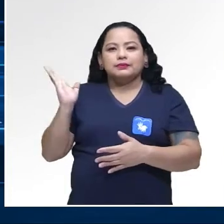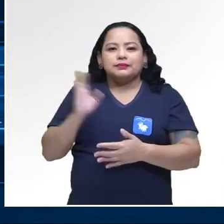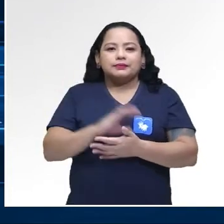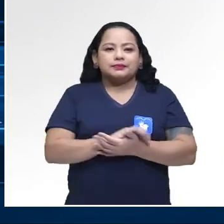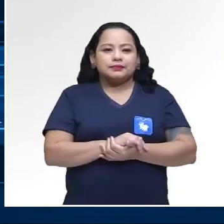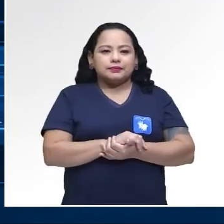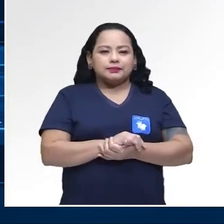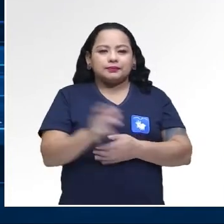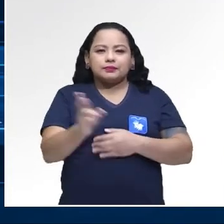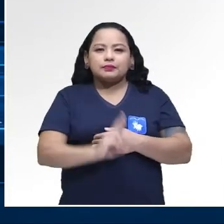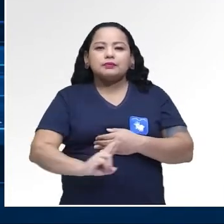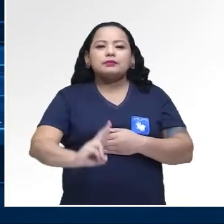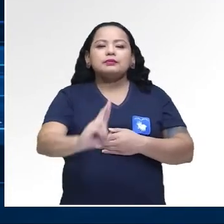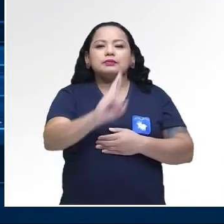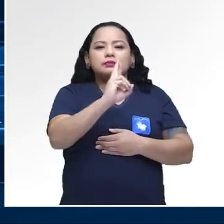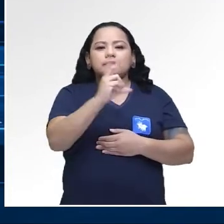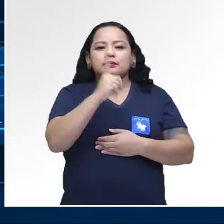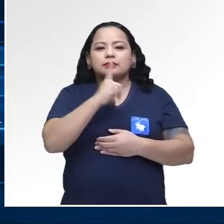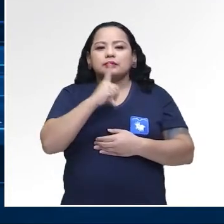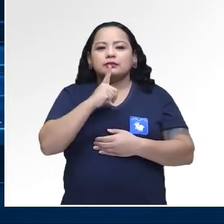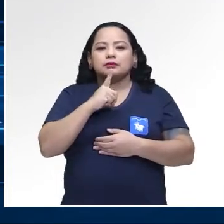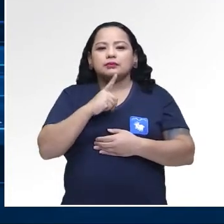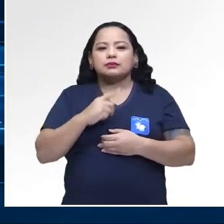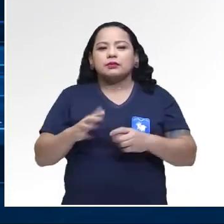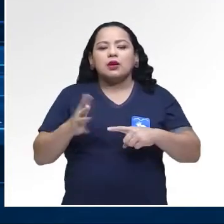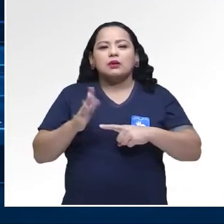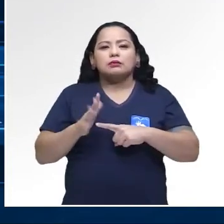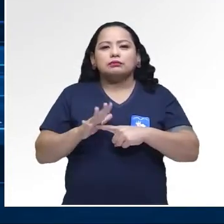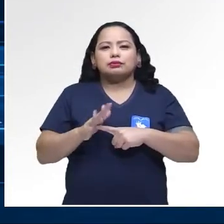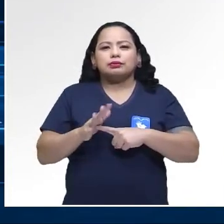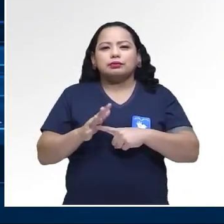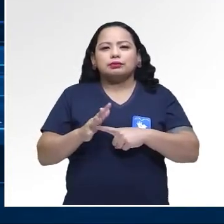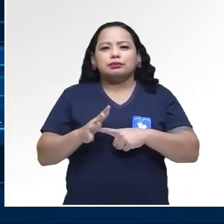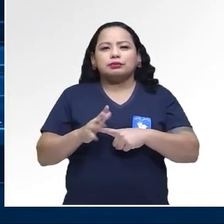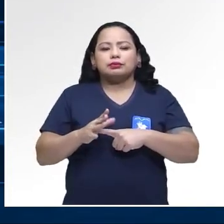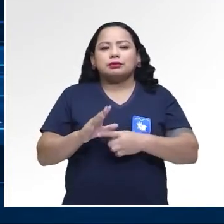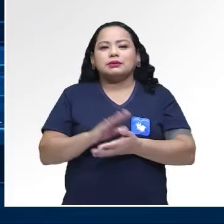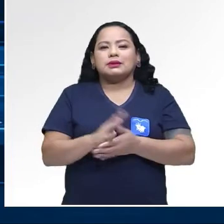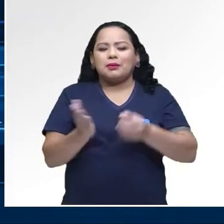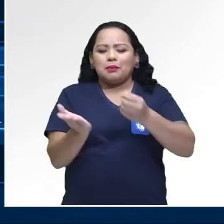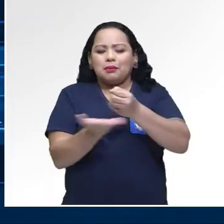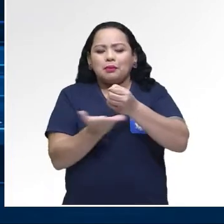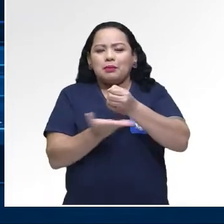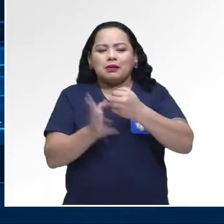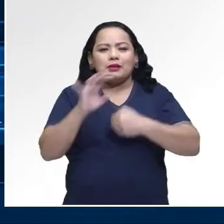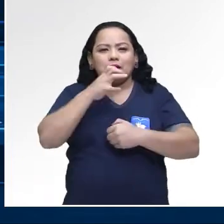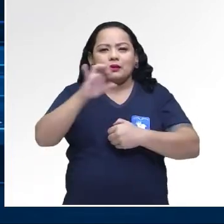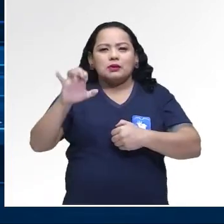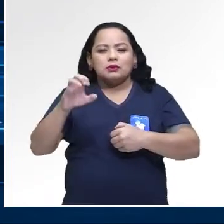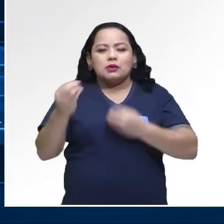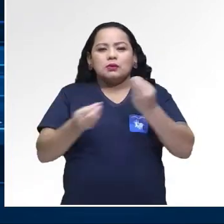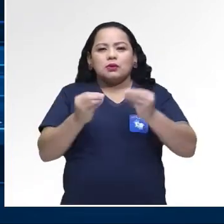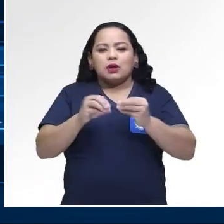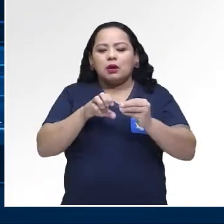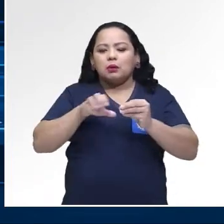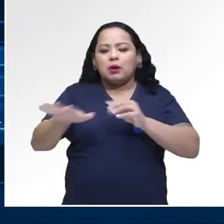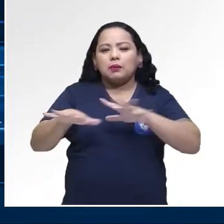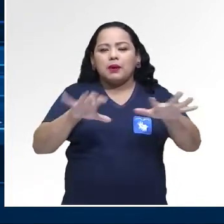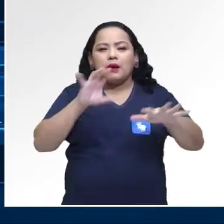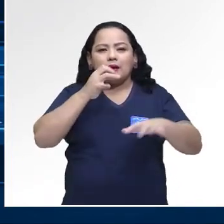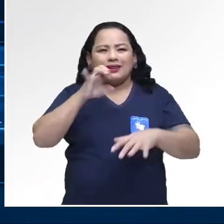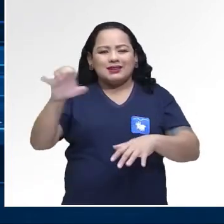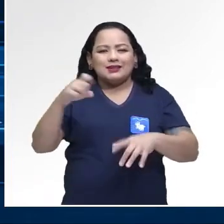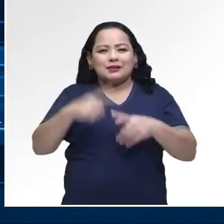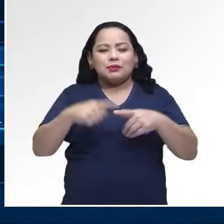tem a representação aqui de uma bateria, né? O que é a bateria? A minha fonte de energia, ela que vai fornecer a energia que eu